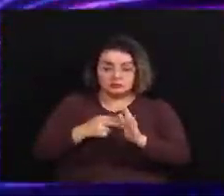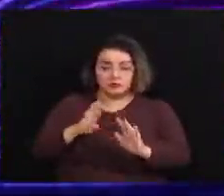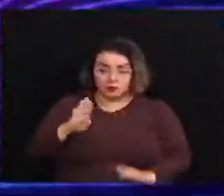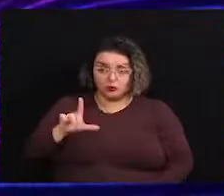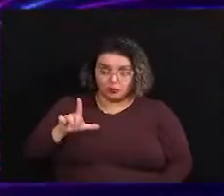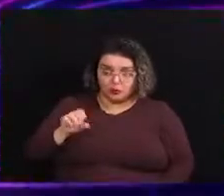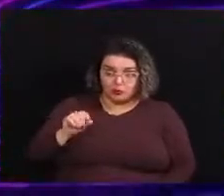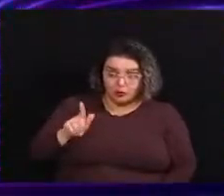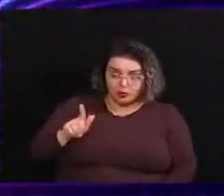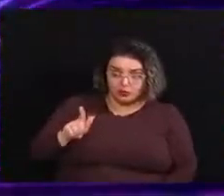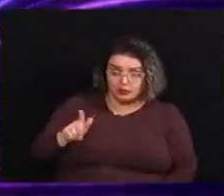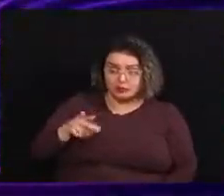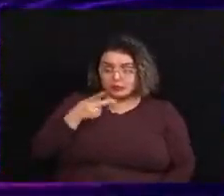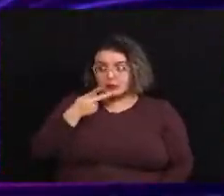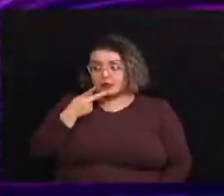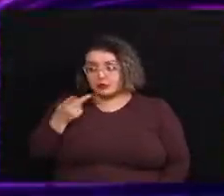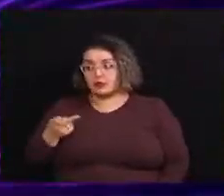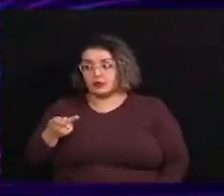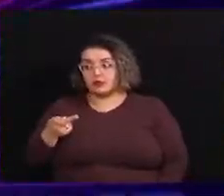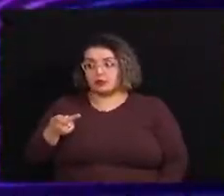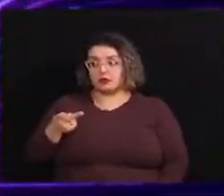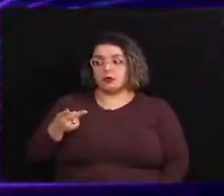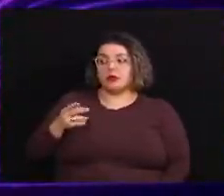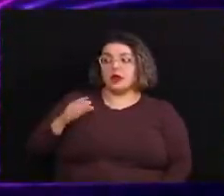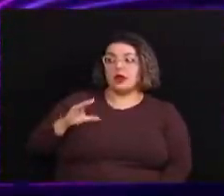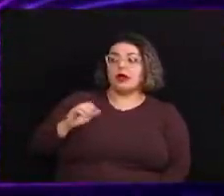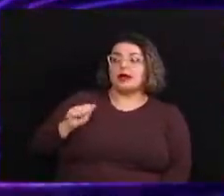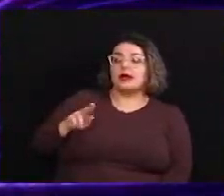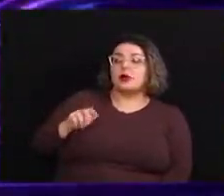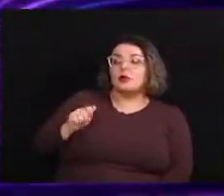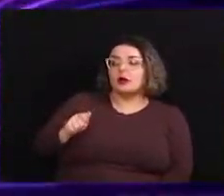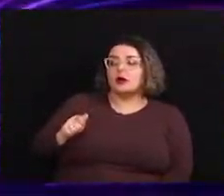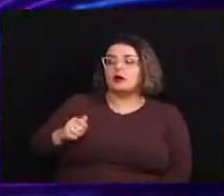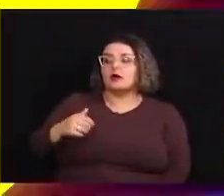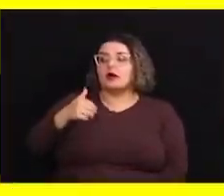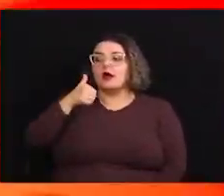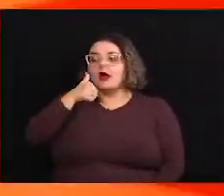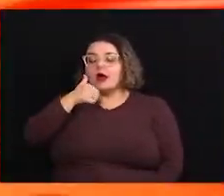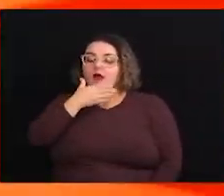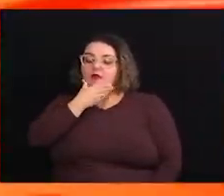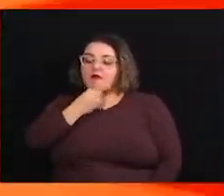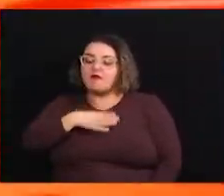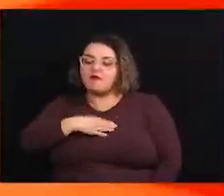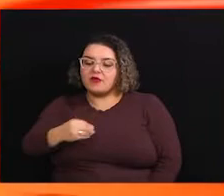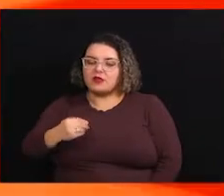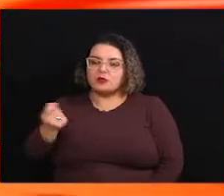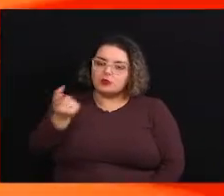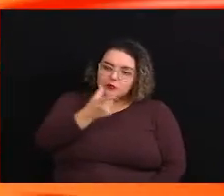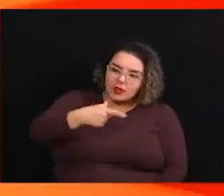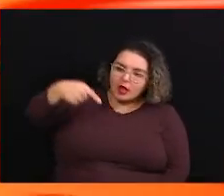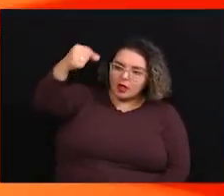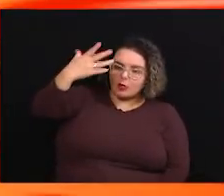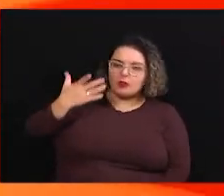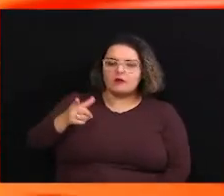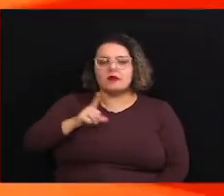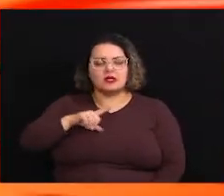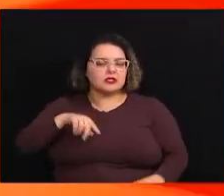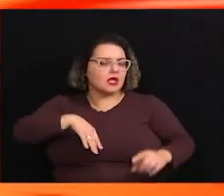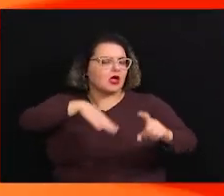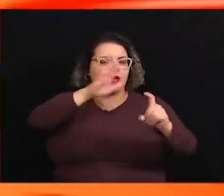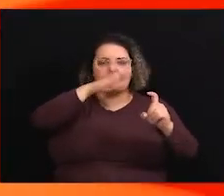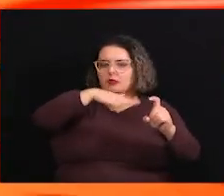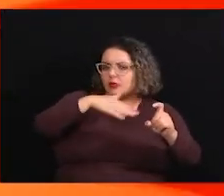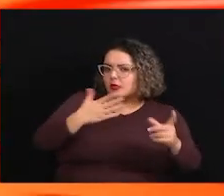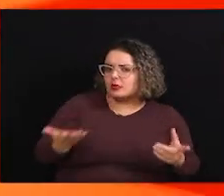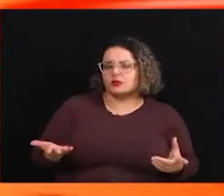meu nome, como eu te disse, né, Cauã significa filho da lua, né? Então a gente vai ter um pouco dessas